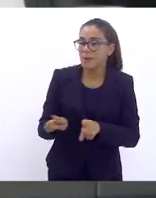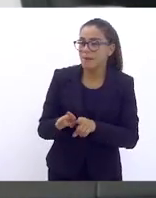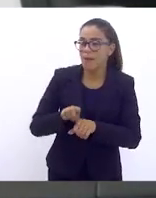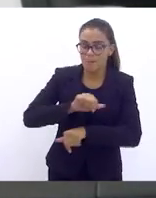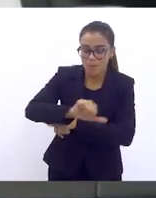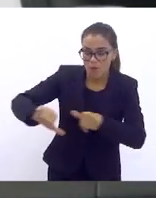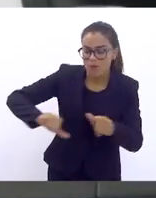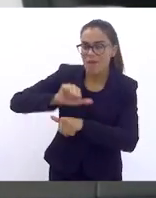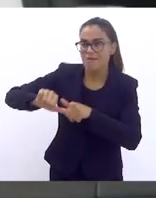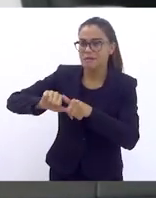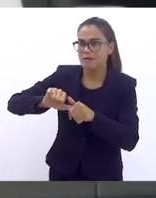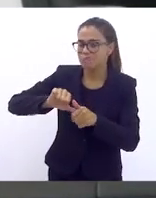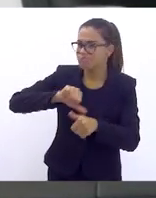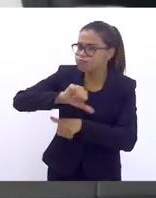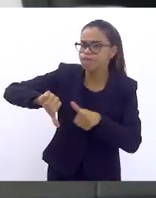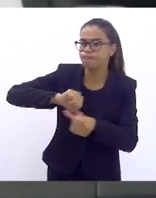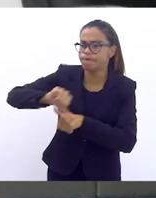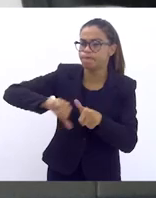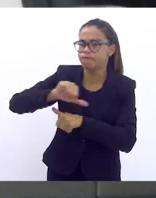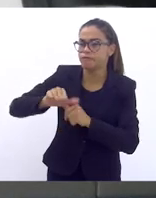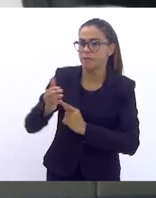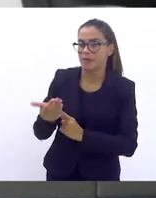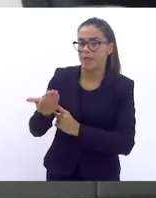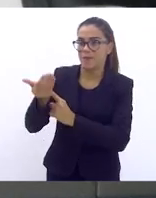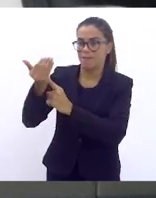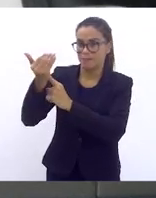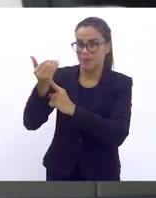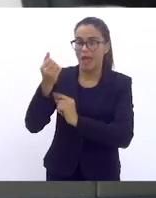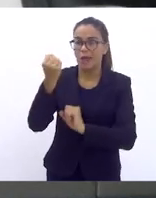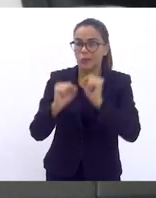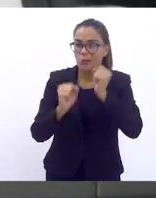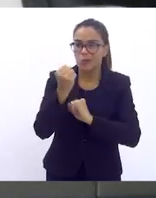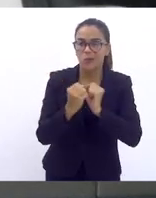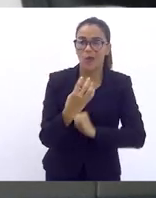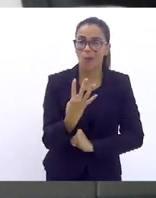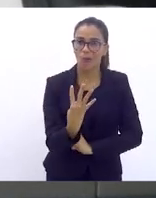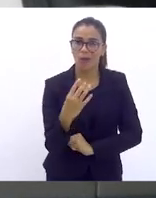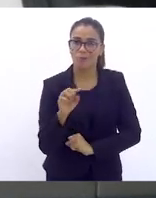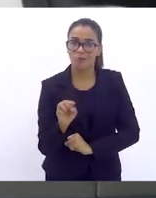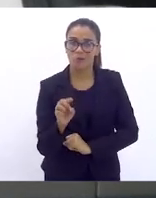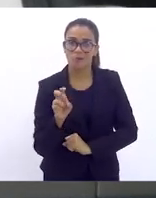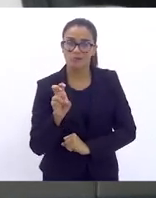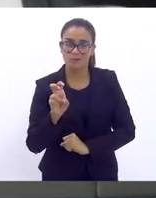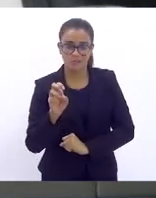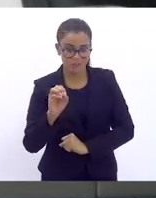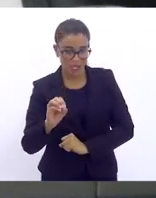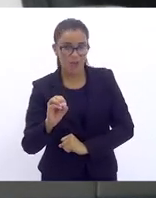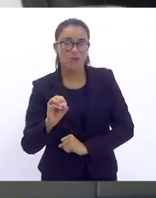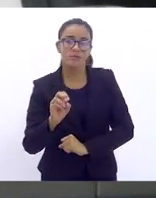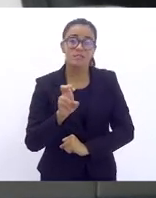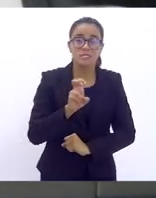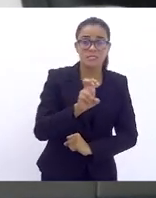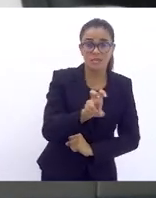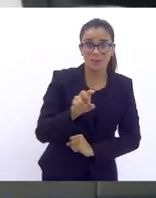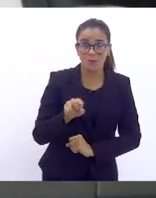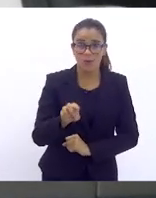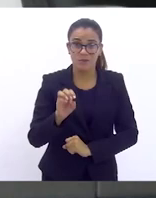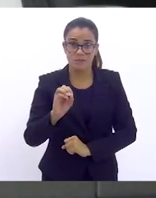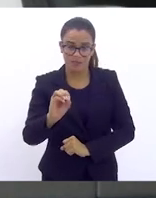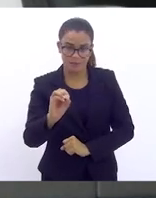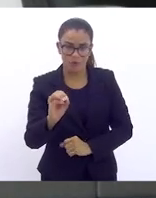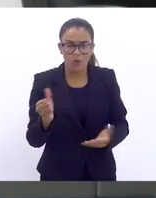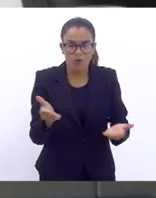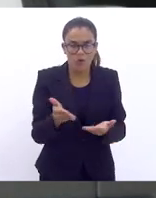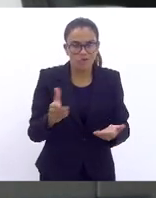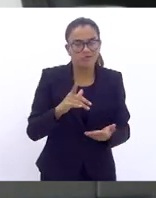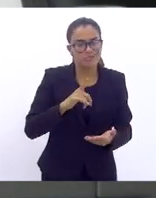tecnológicas a indústria 4.0 em 5.0 como hoje também já